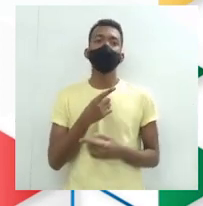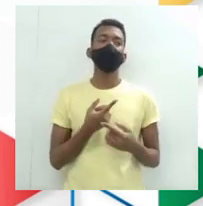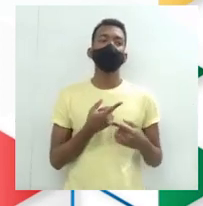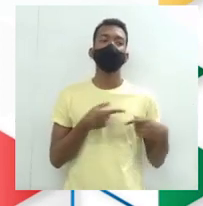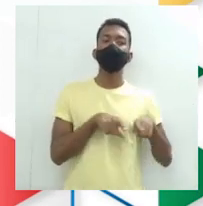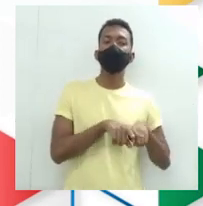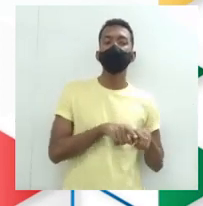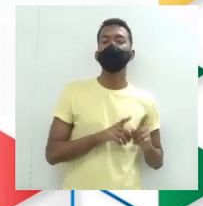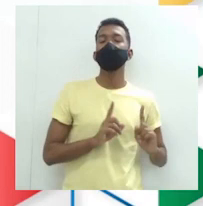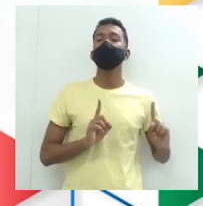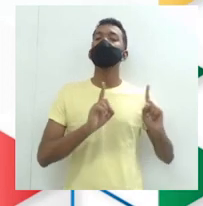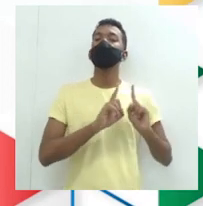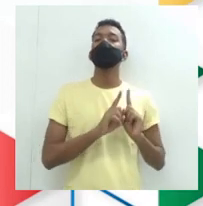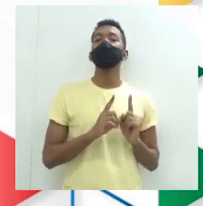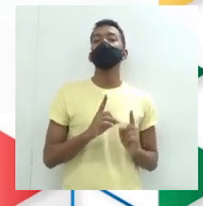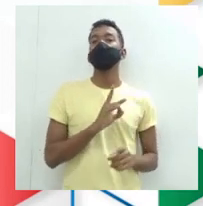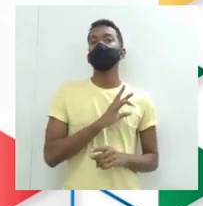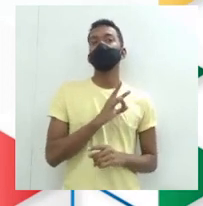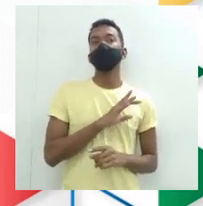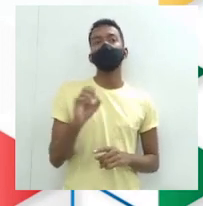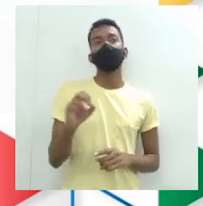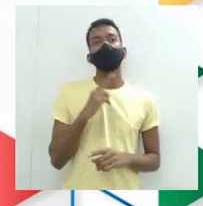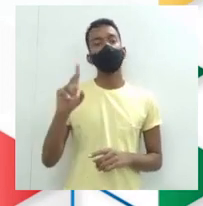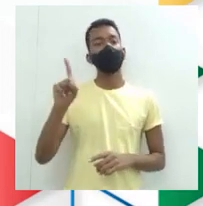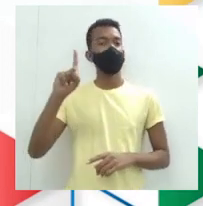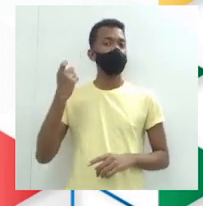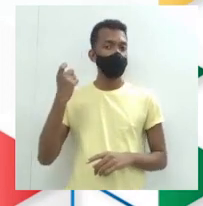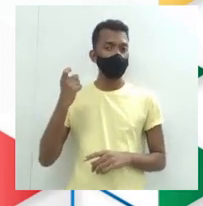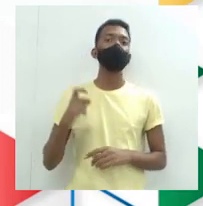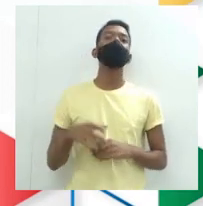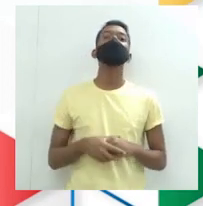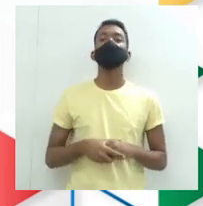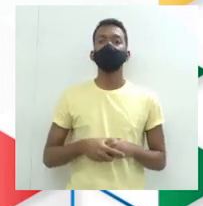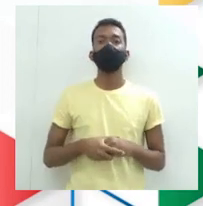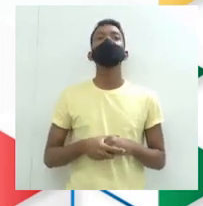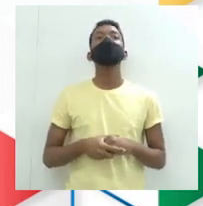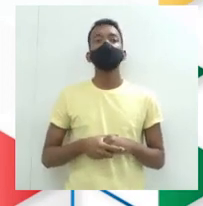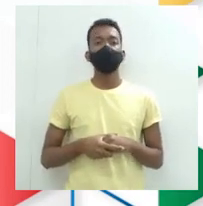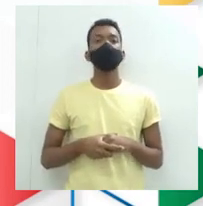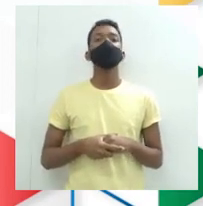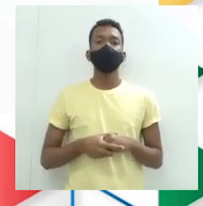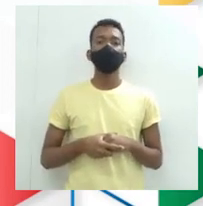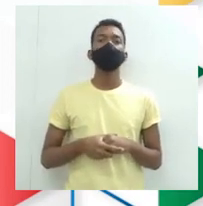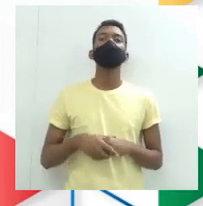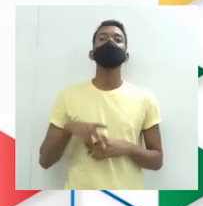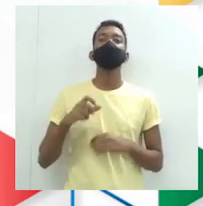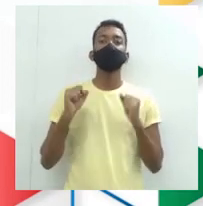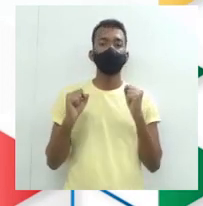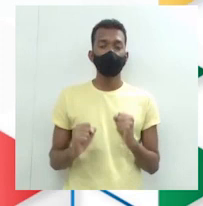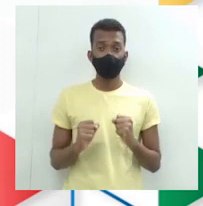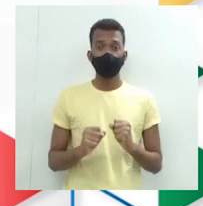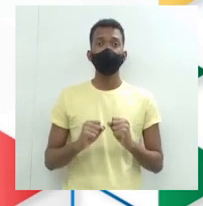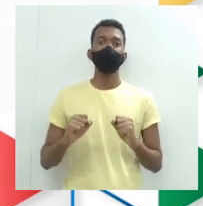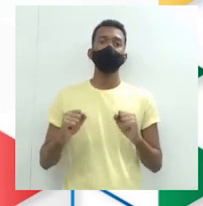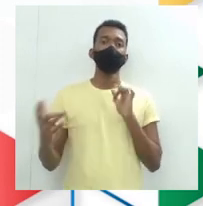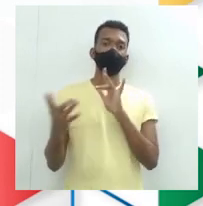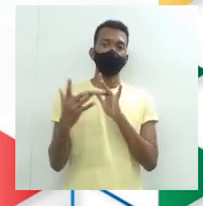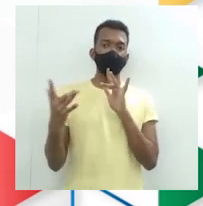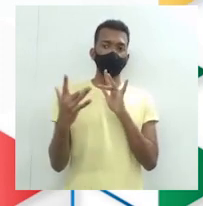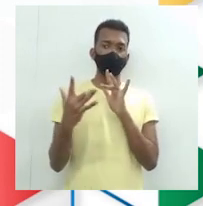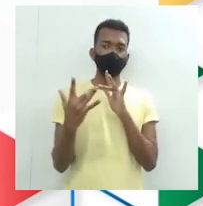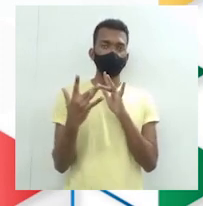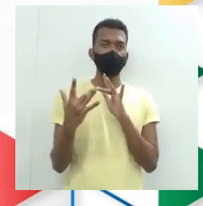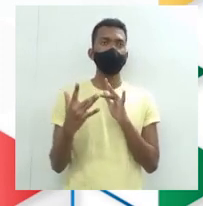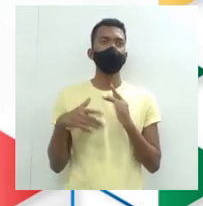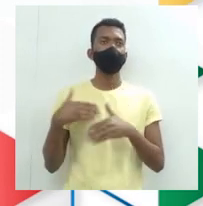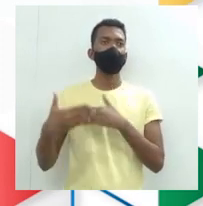companheiro ou ex ou ex, a pessoa pode entrar em contato com essa linha de ajuda. Tudo que ela falar